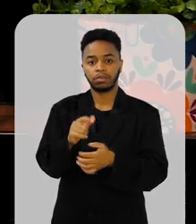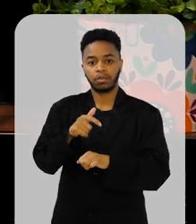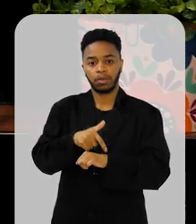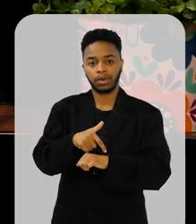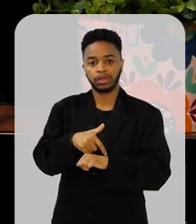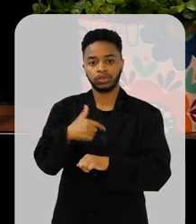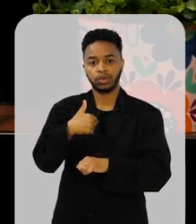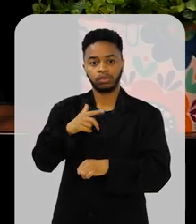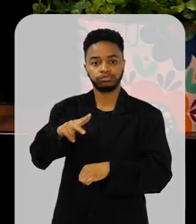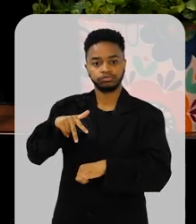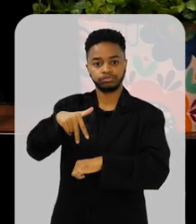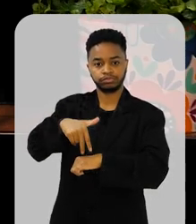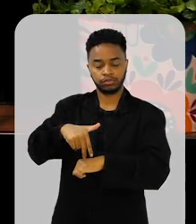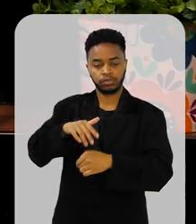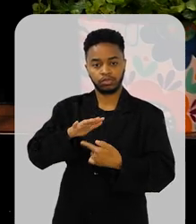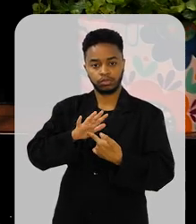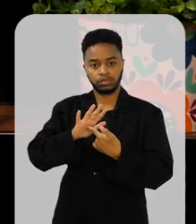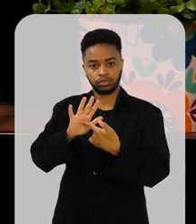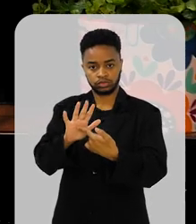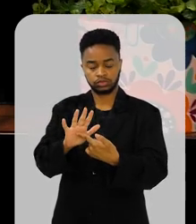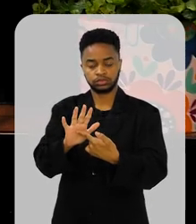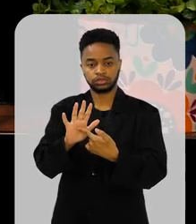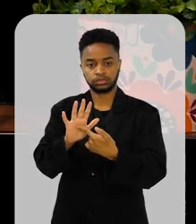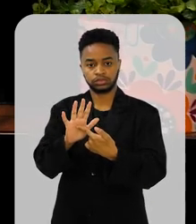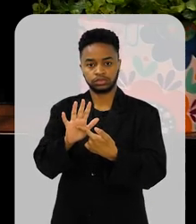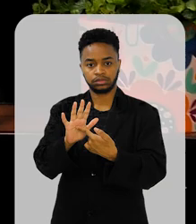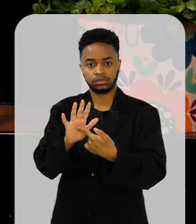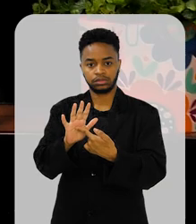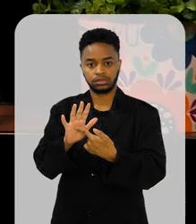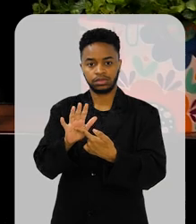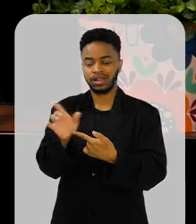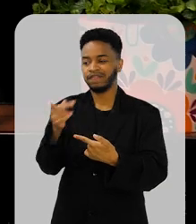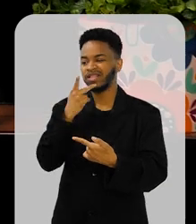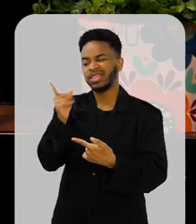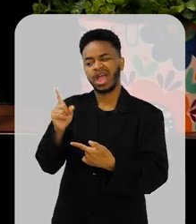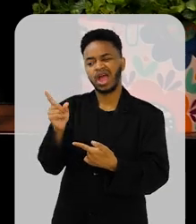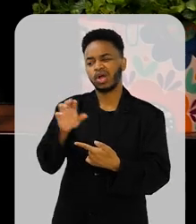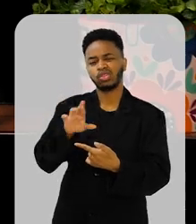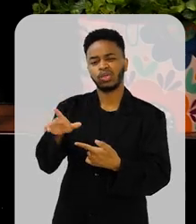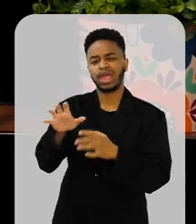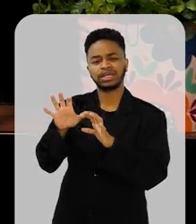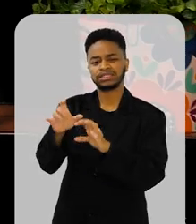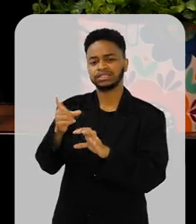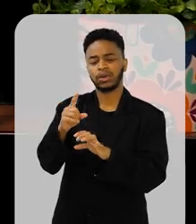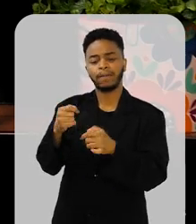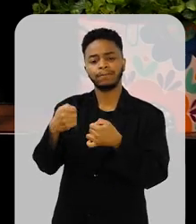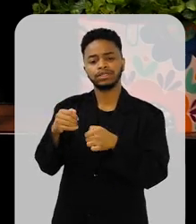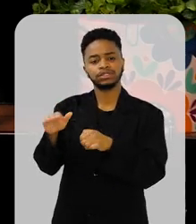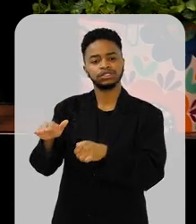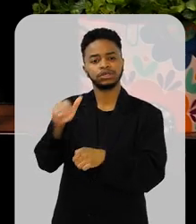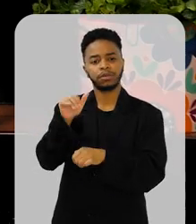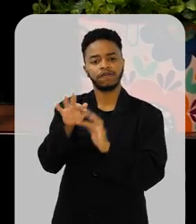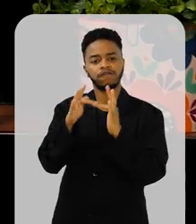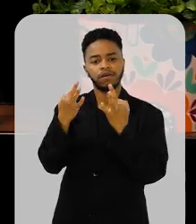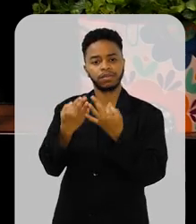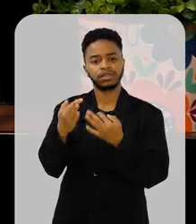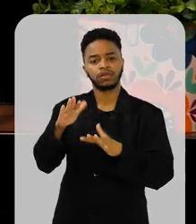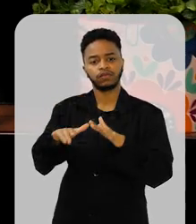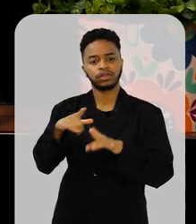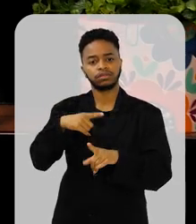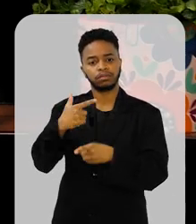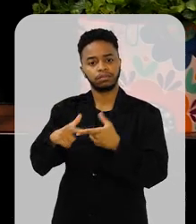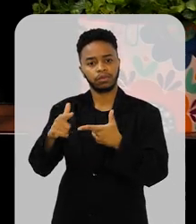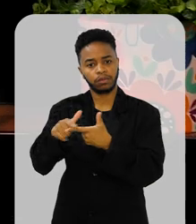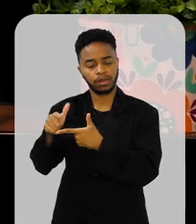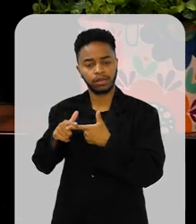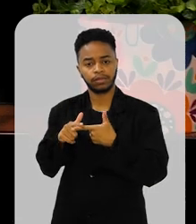me apresentei à instituição e não é isso, tem que chamar a família, deve estar com algum